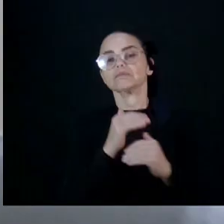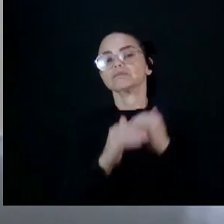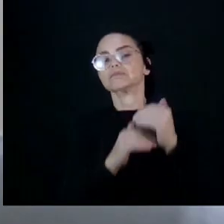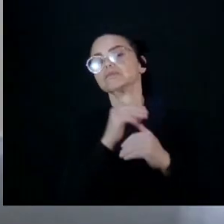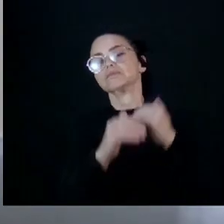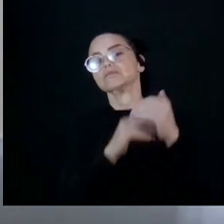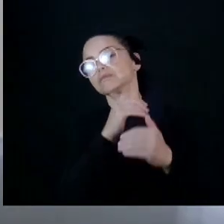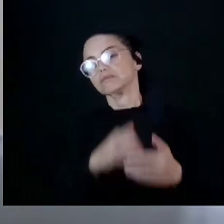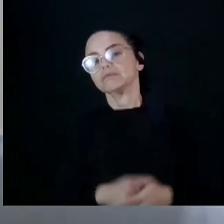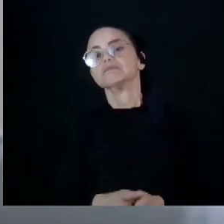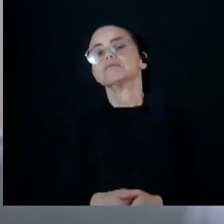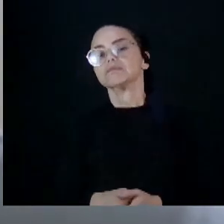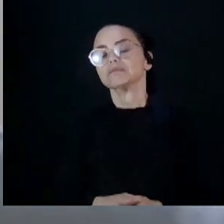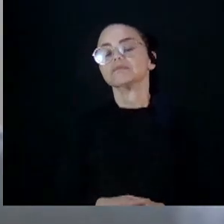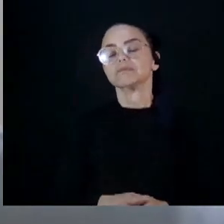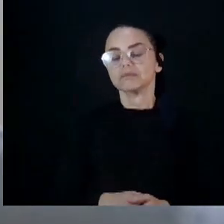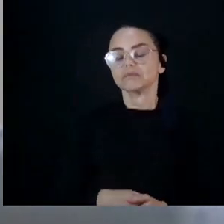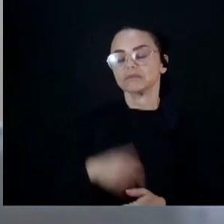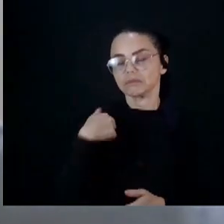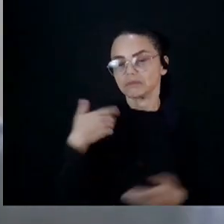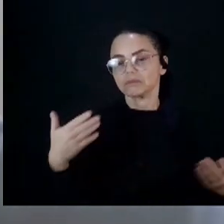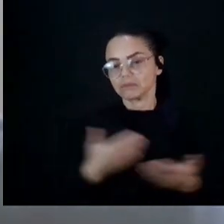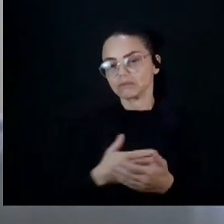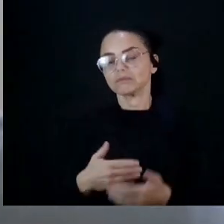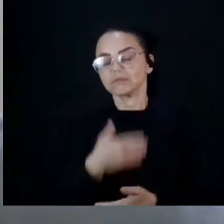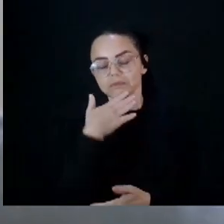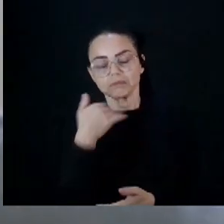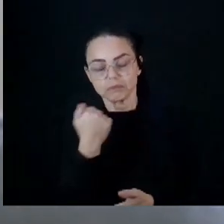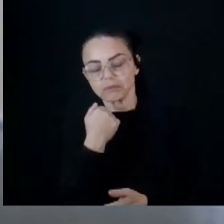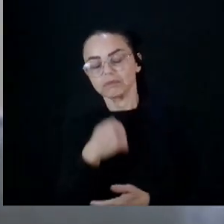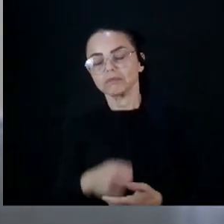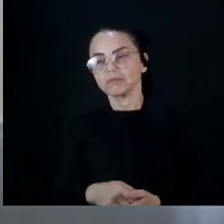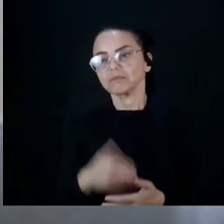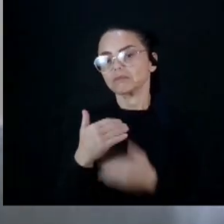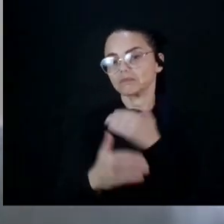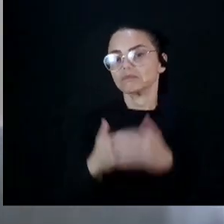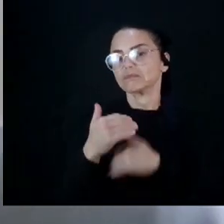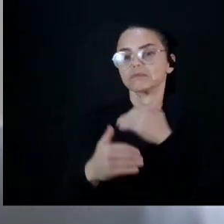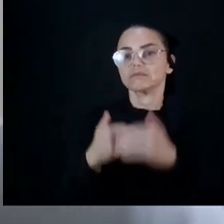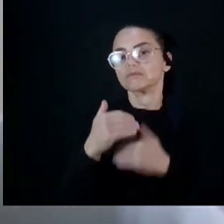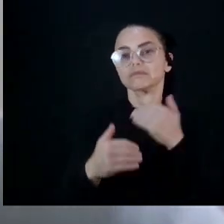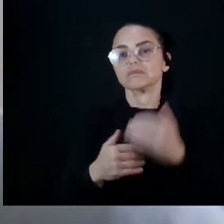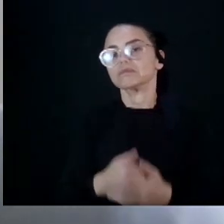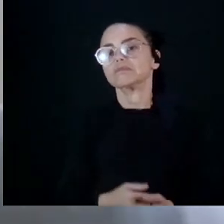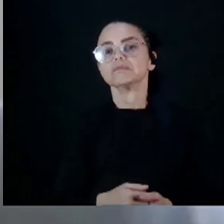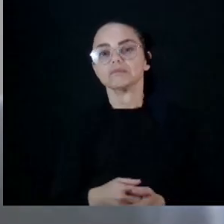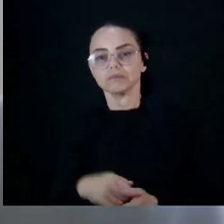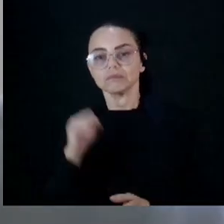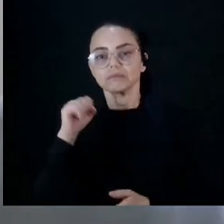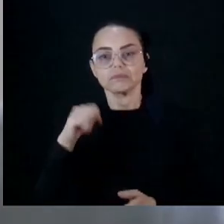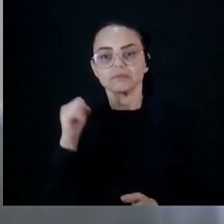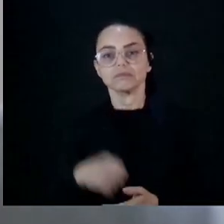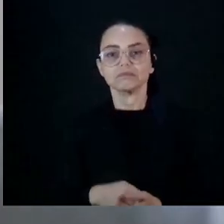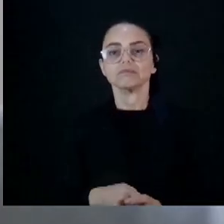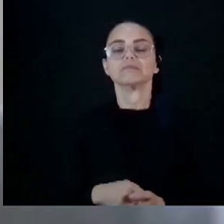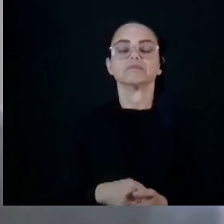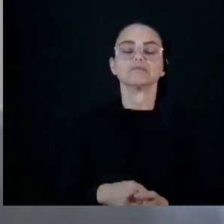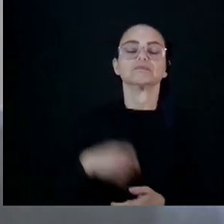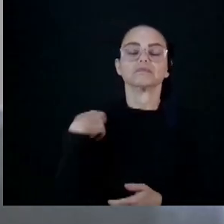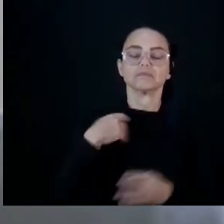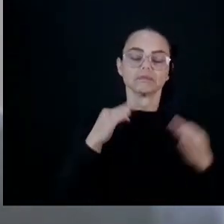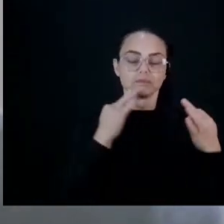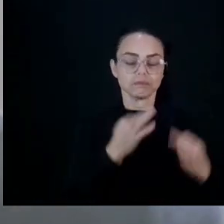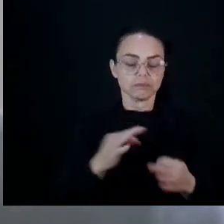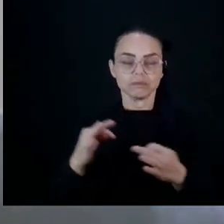A nossa capacidade agora de processar dados cada vez em maior volume, então é um avanço tecnológico que já vem da